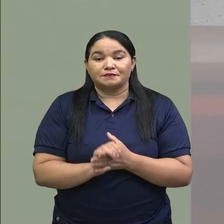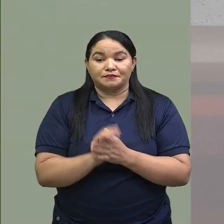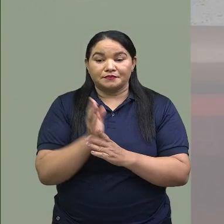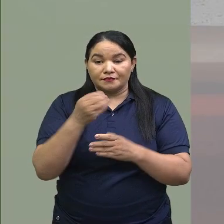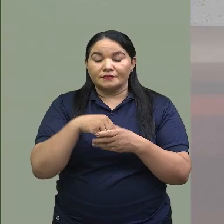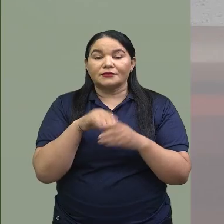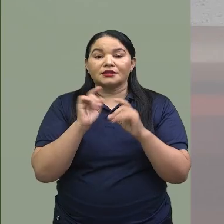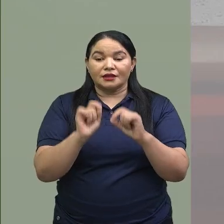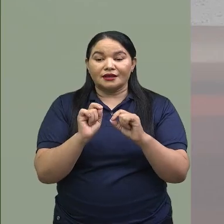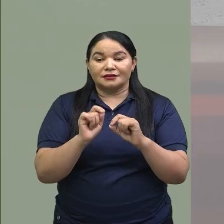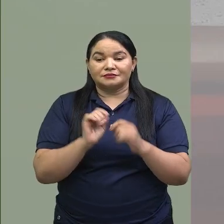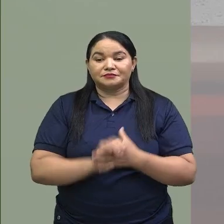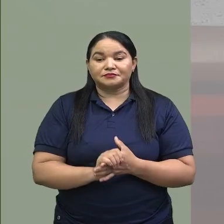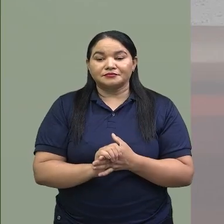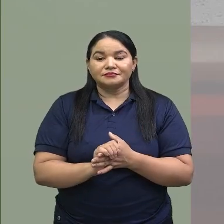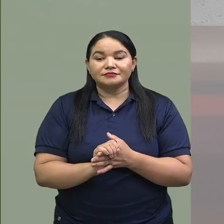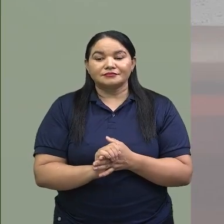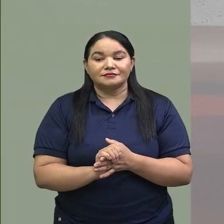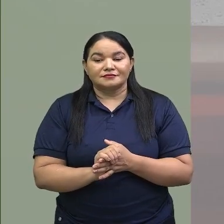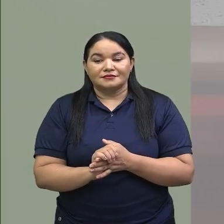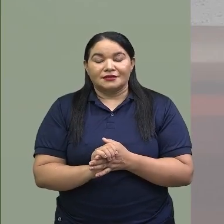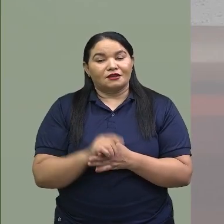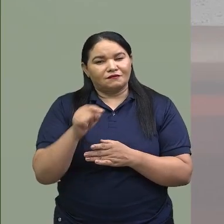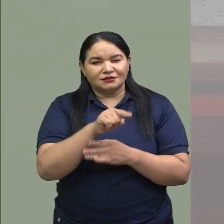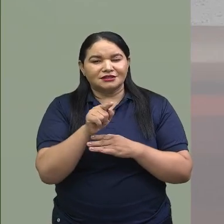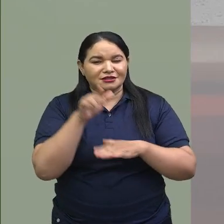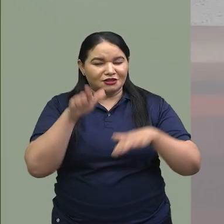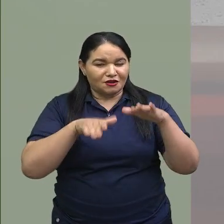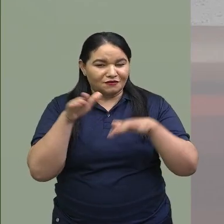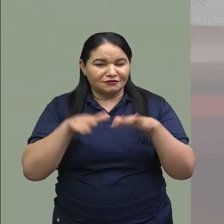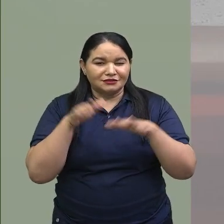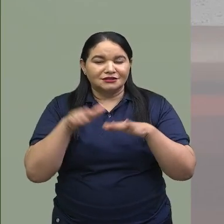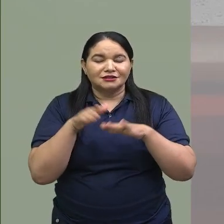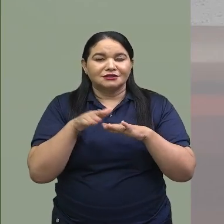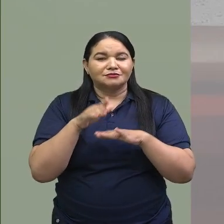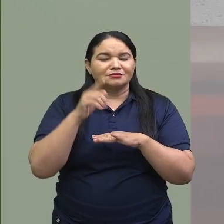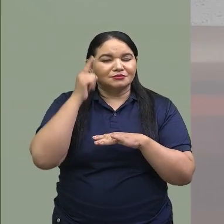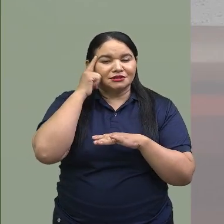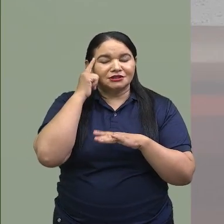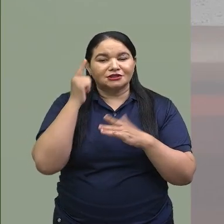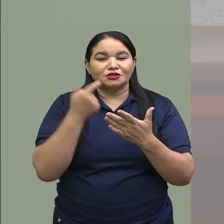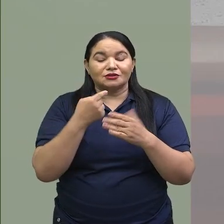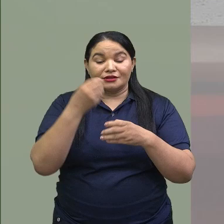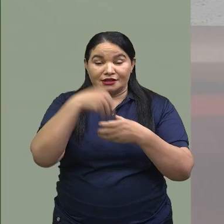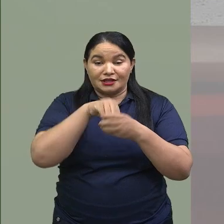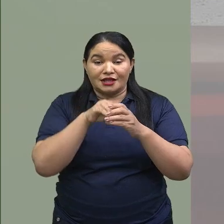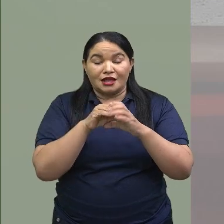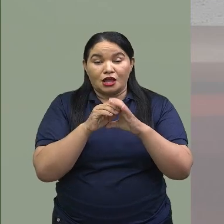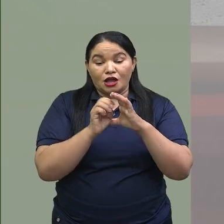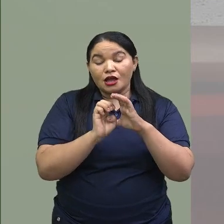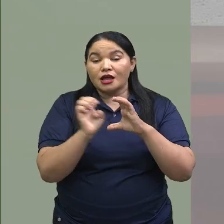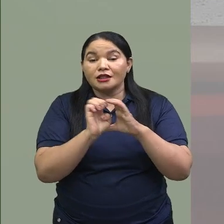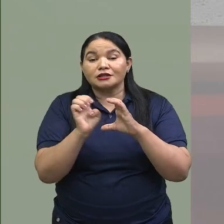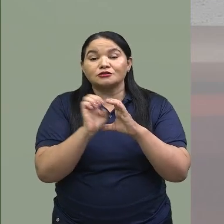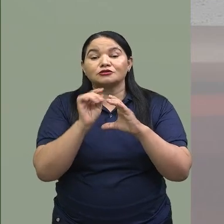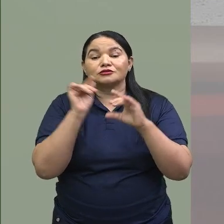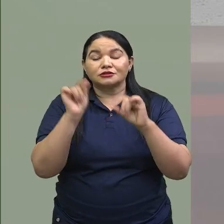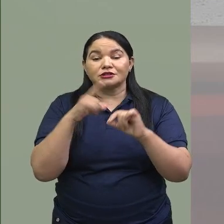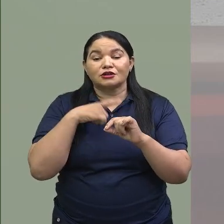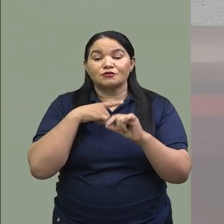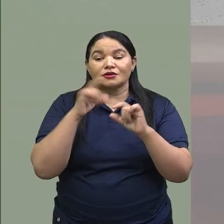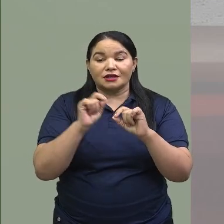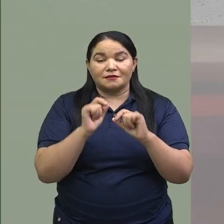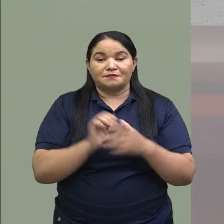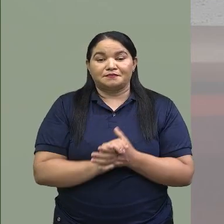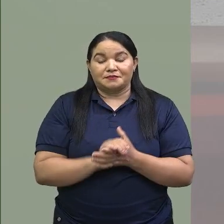a eletrodinâmica é o quê? Você tem aí na eletrodinâmica, você estuda sempre o quê? As